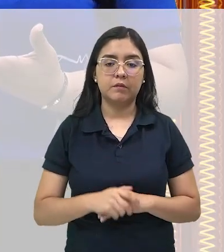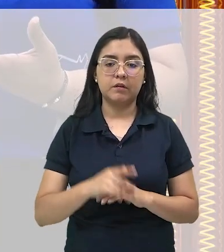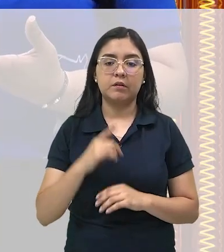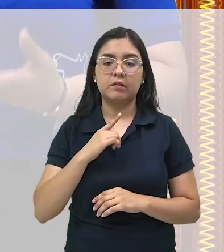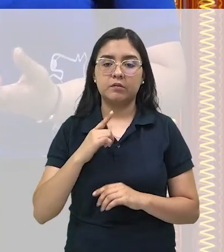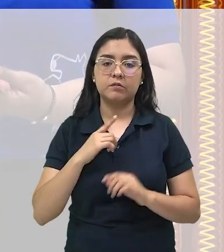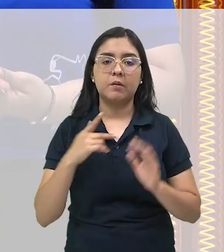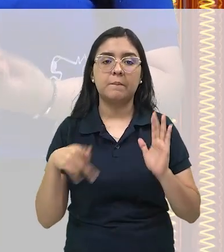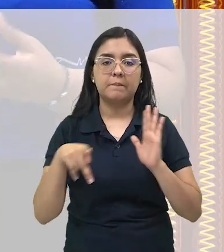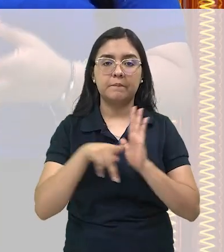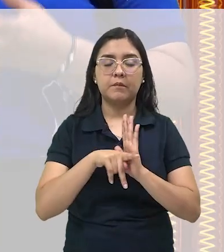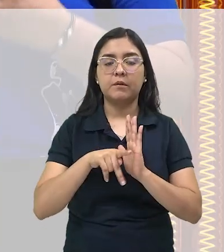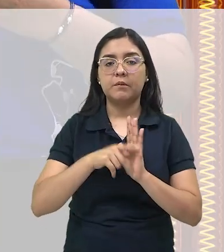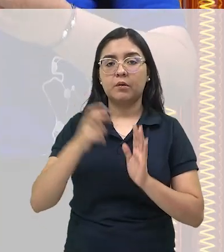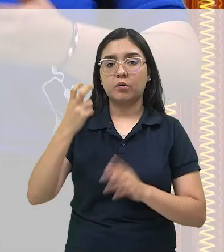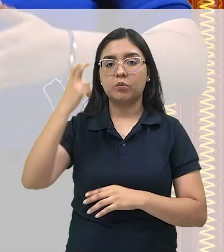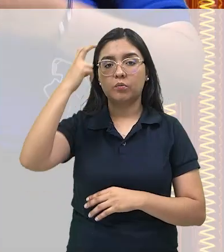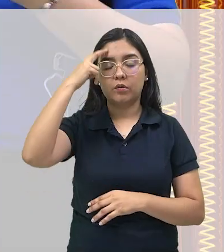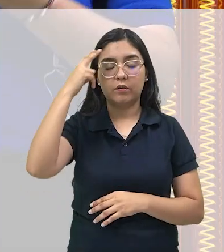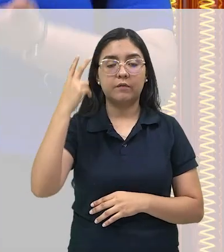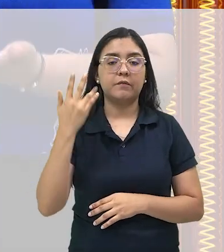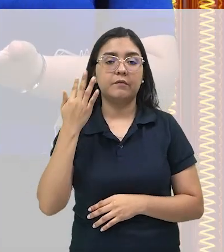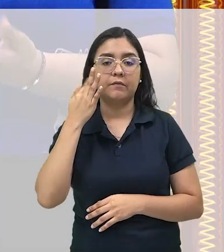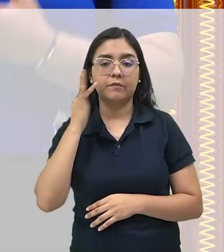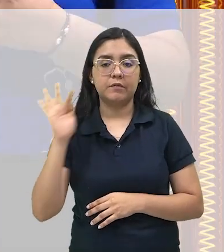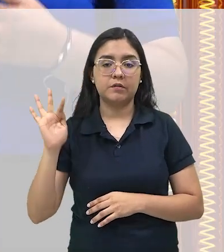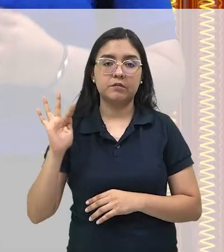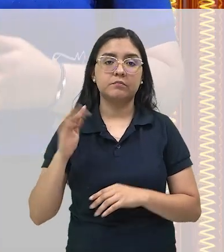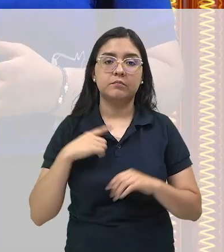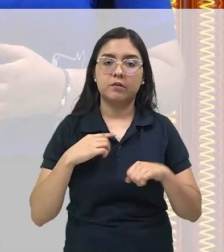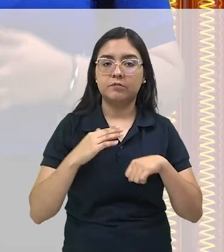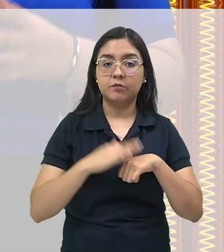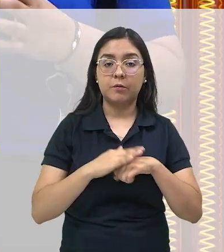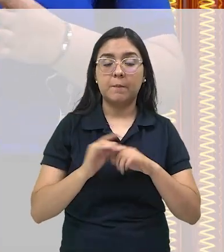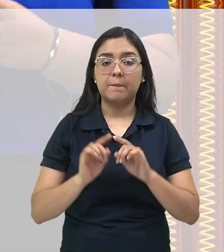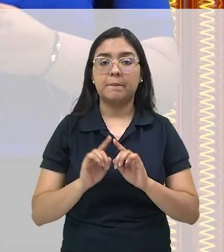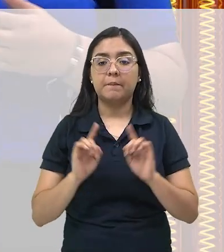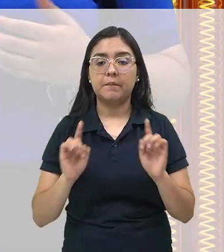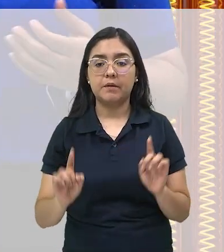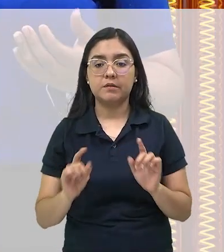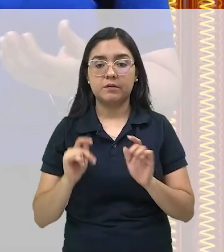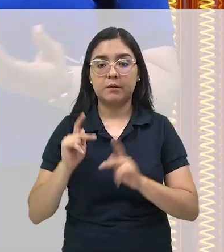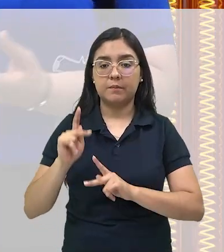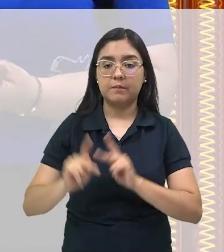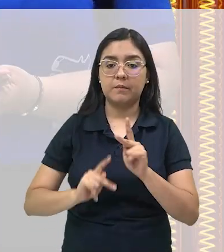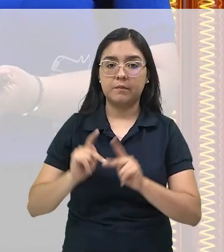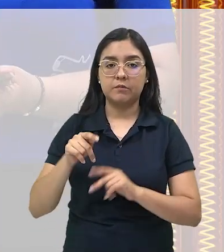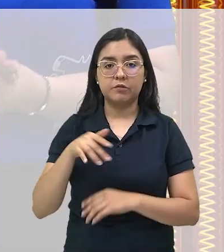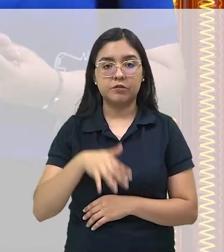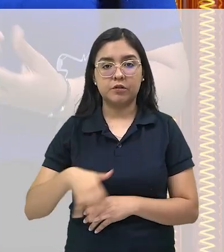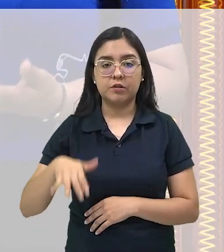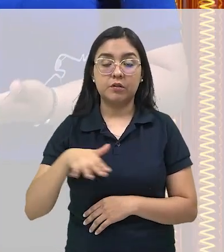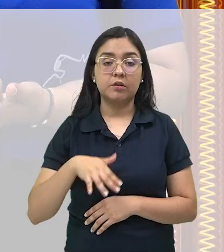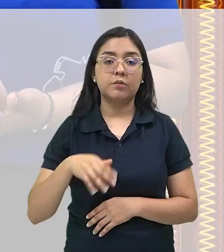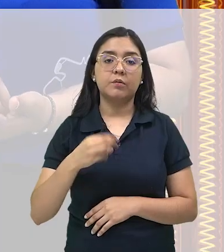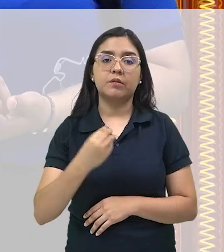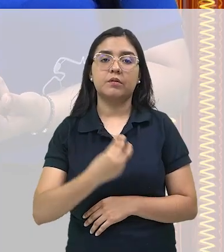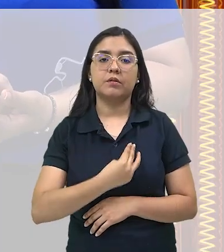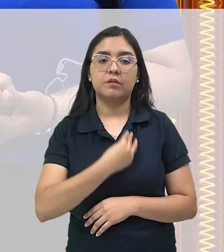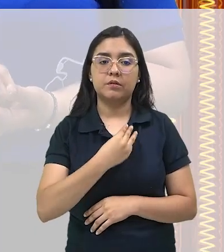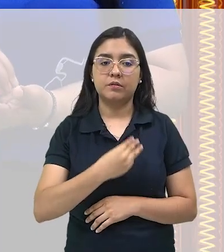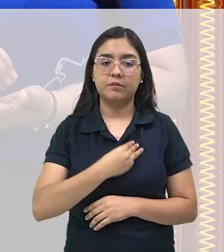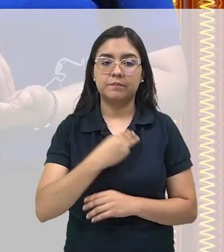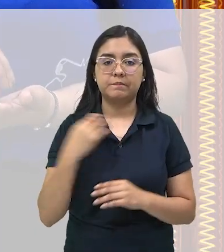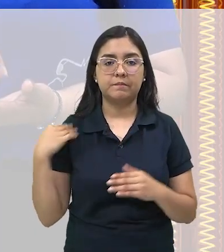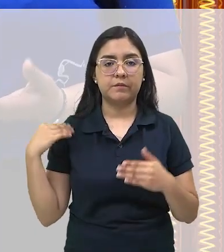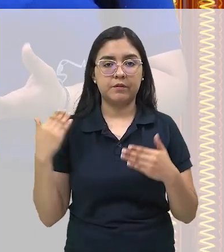sua cultura francesa fosse mais autônoma. No entanto, a população em geral do Canadá, até os dias